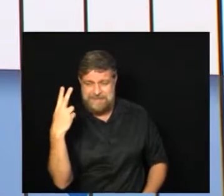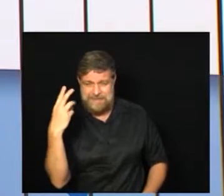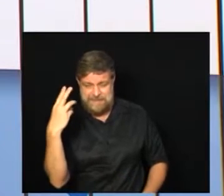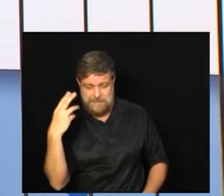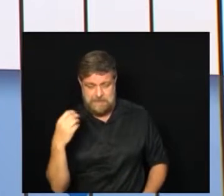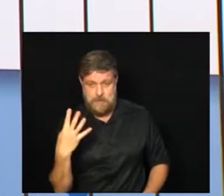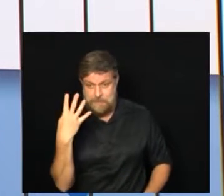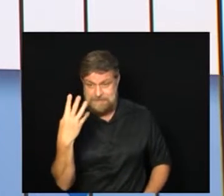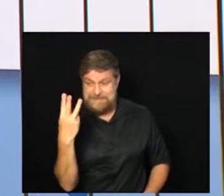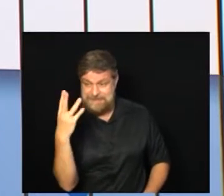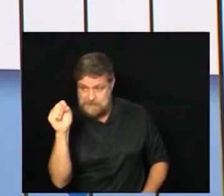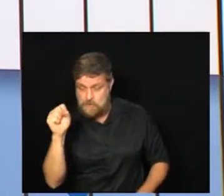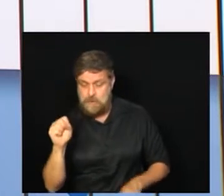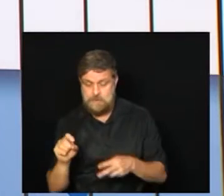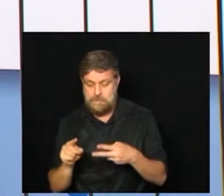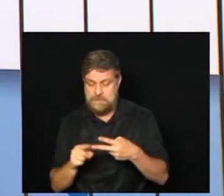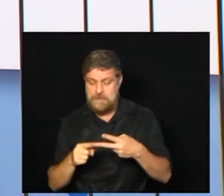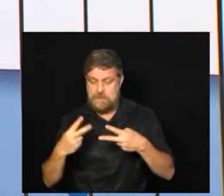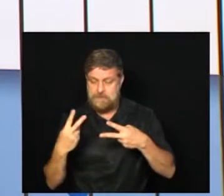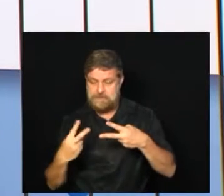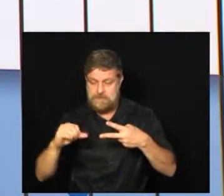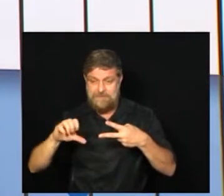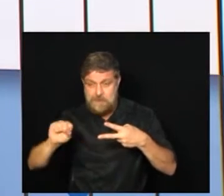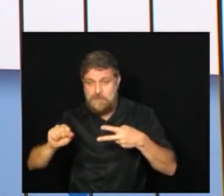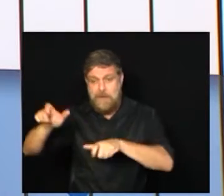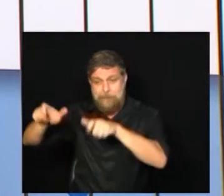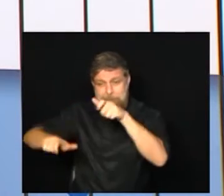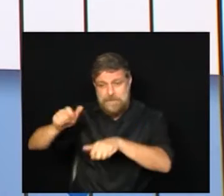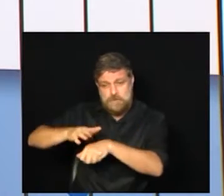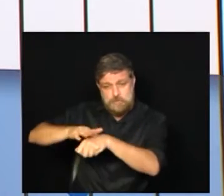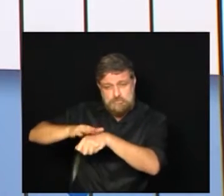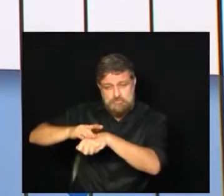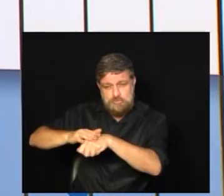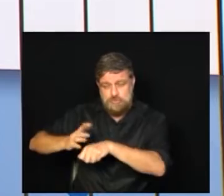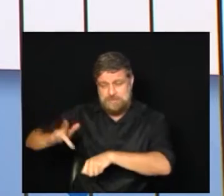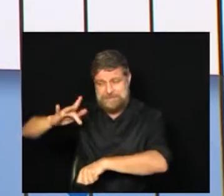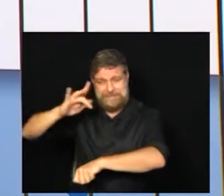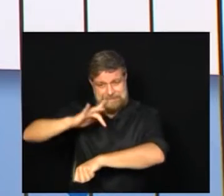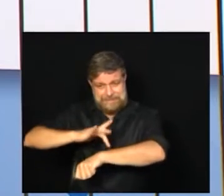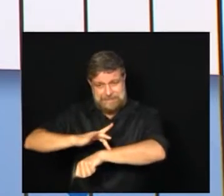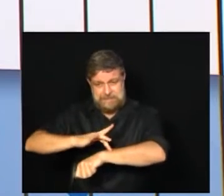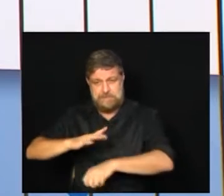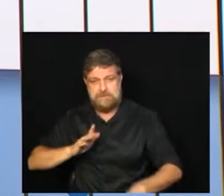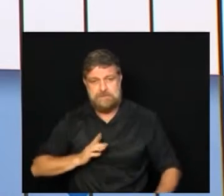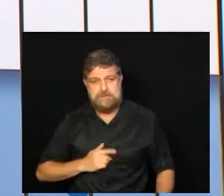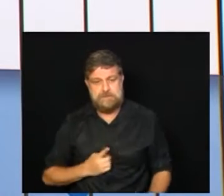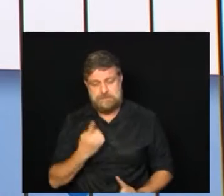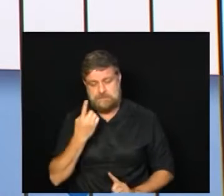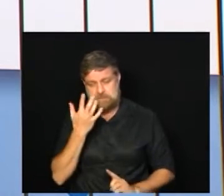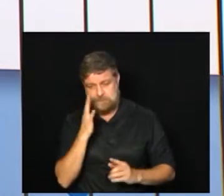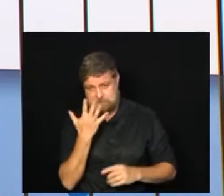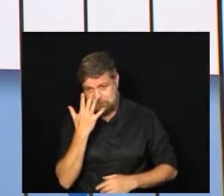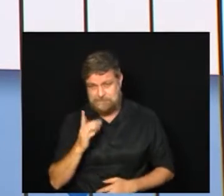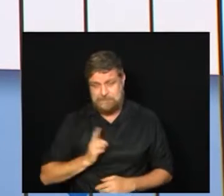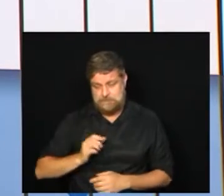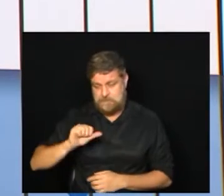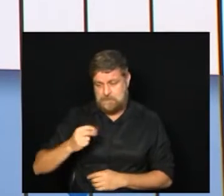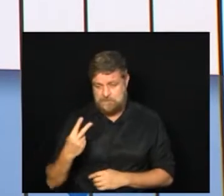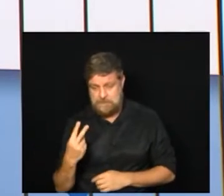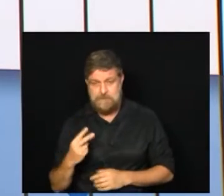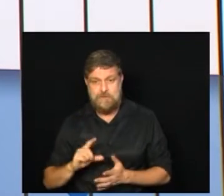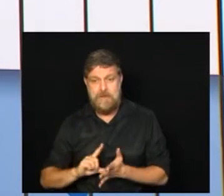298 casos. A gente lembra que neste ano nós temos aí fevereiro, né? Janeiro, 92 casos.